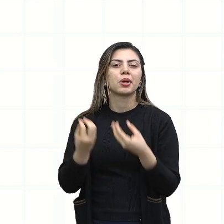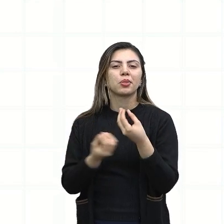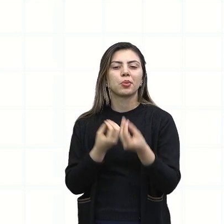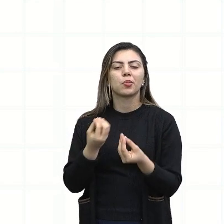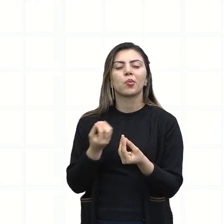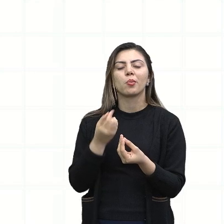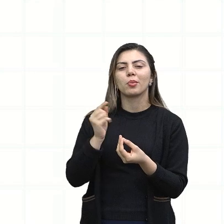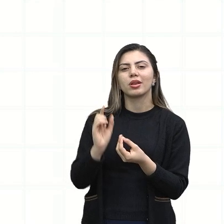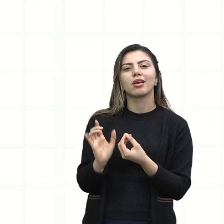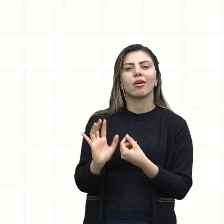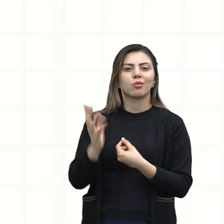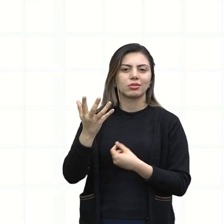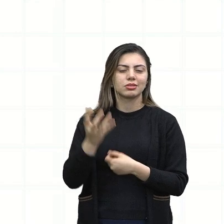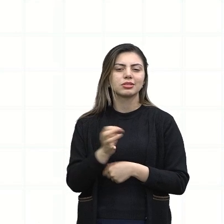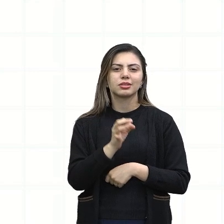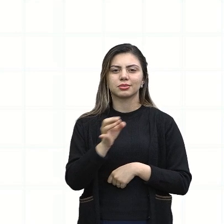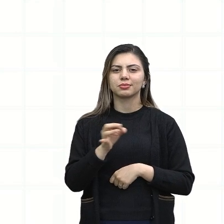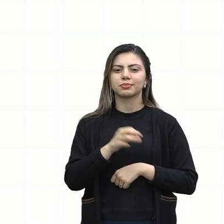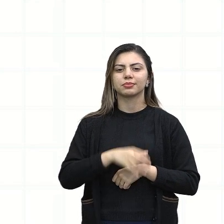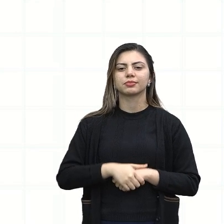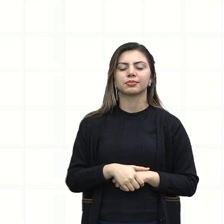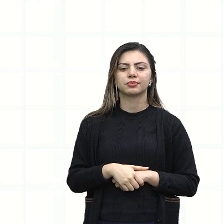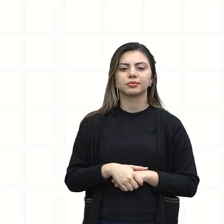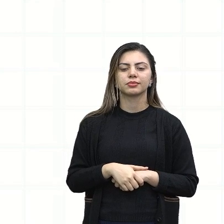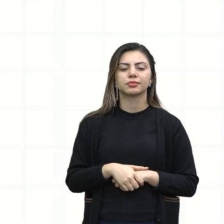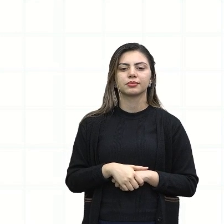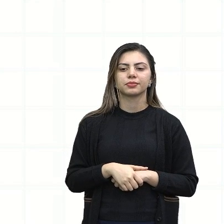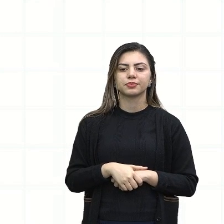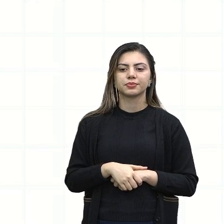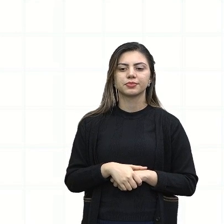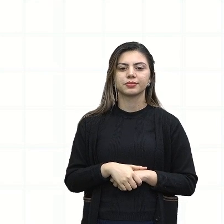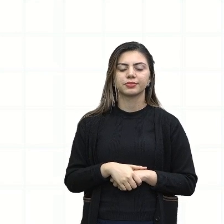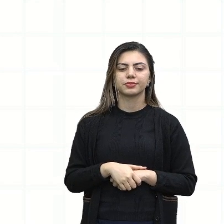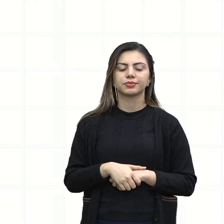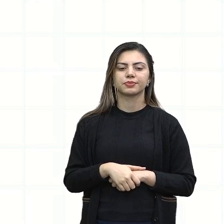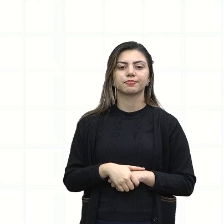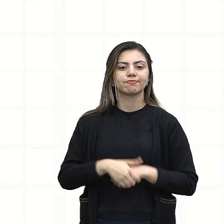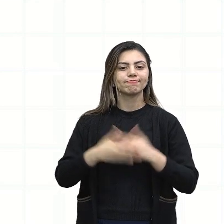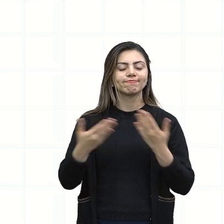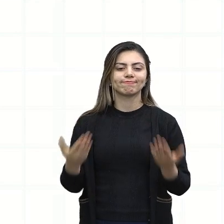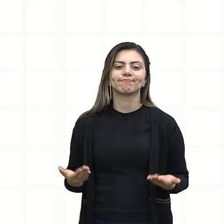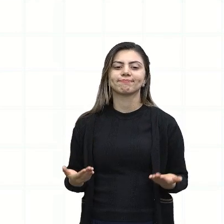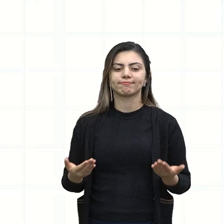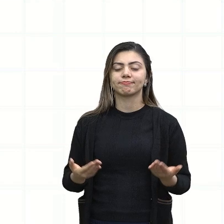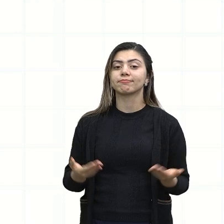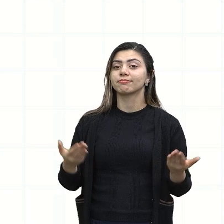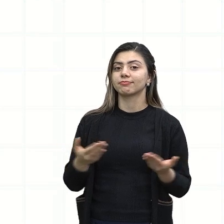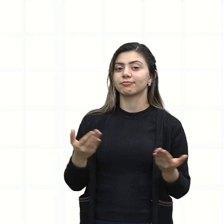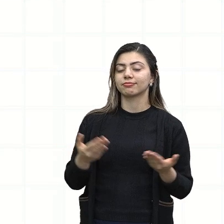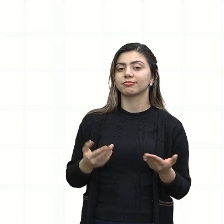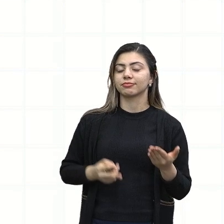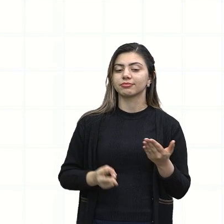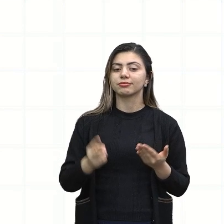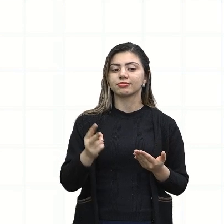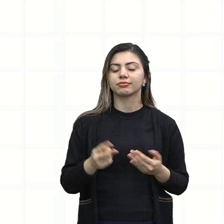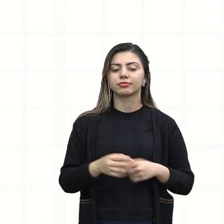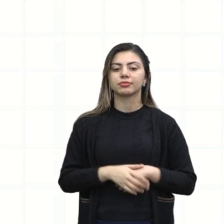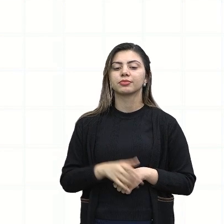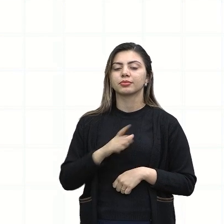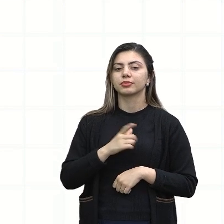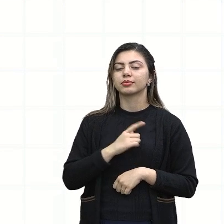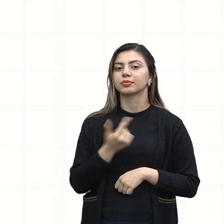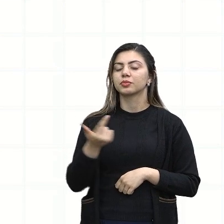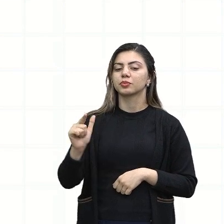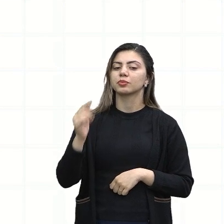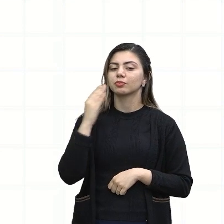algo está acontecendo. Ok? Então, ainda sobre advérbios, nós temos os advérbios